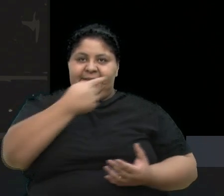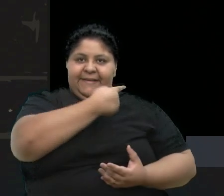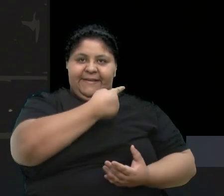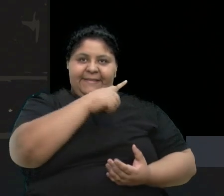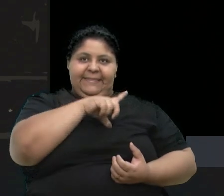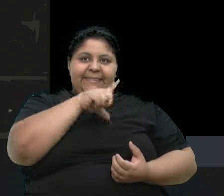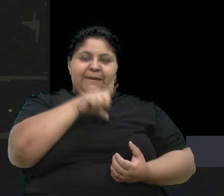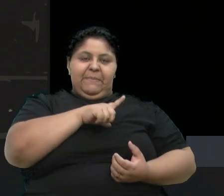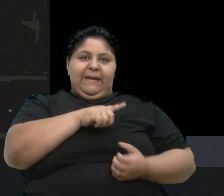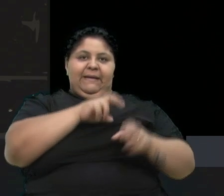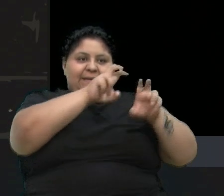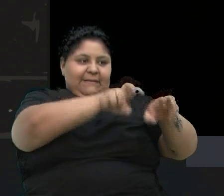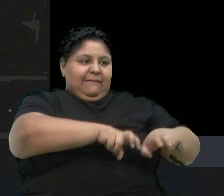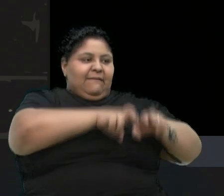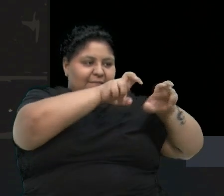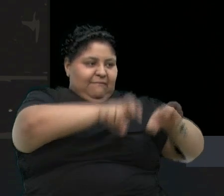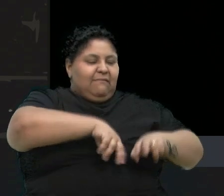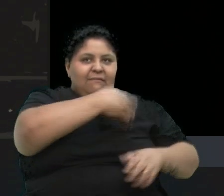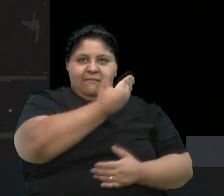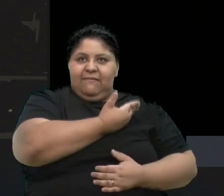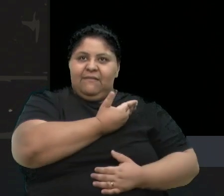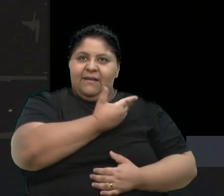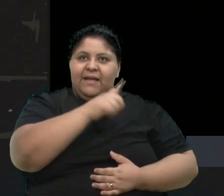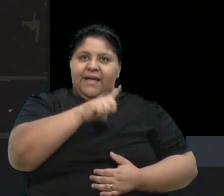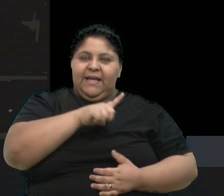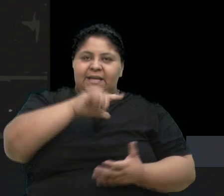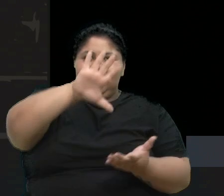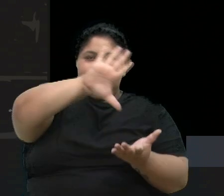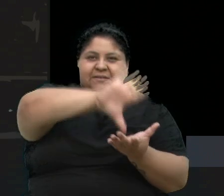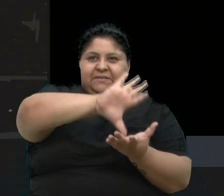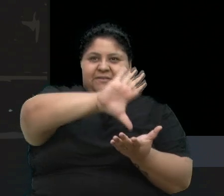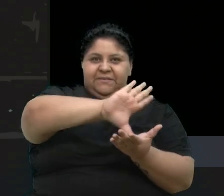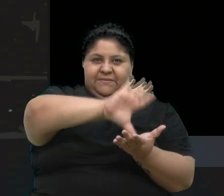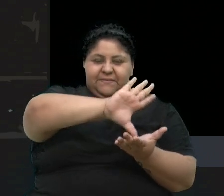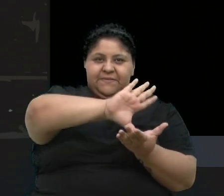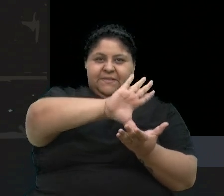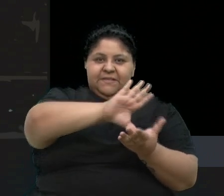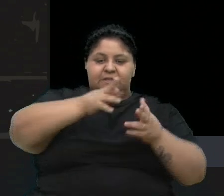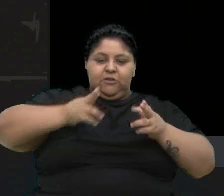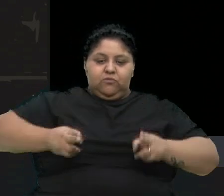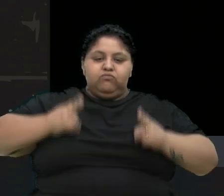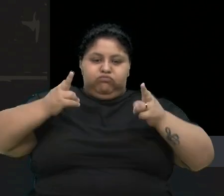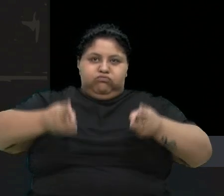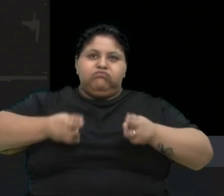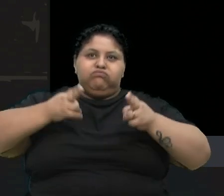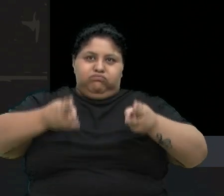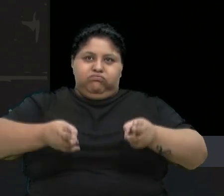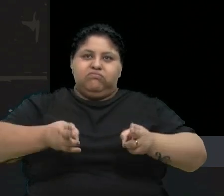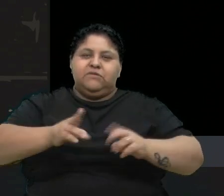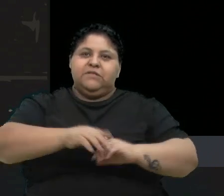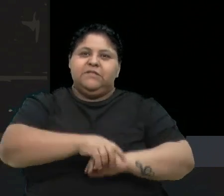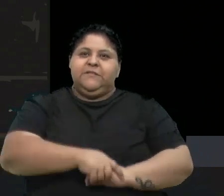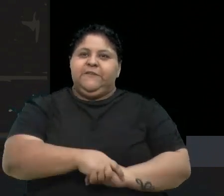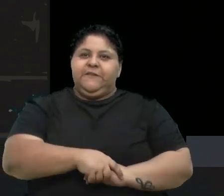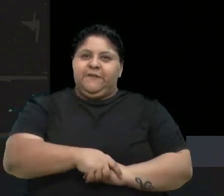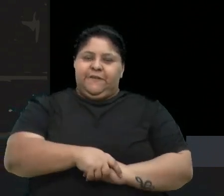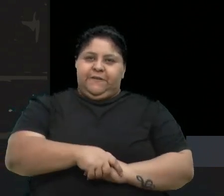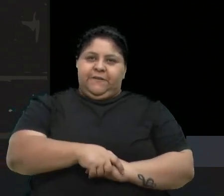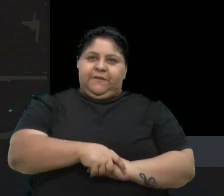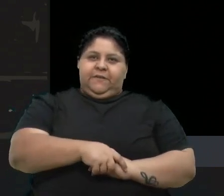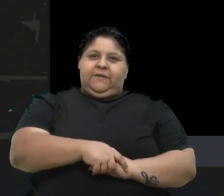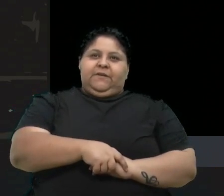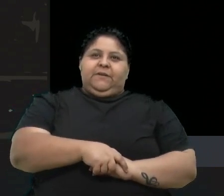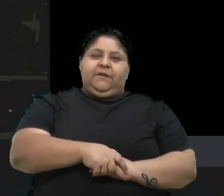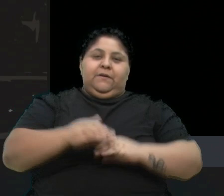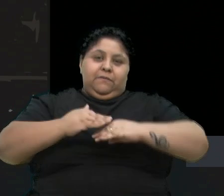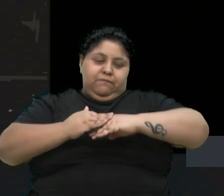roçada é essa, que tem ali na Praça do Trem. Seguindo, Bruna. As calçadas